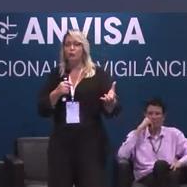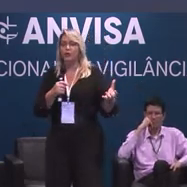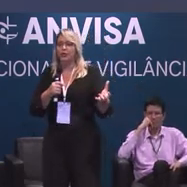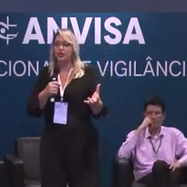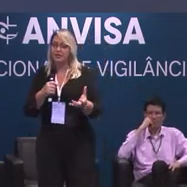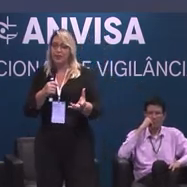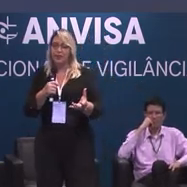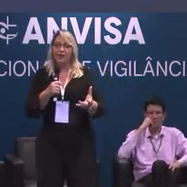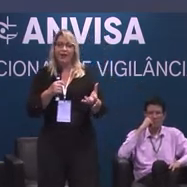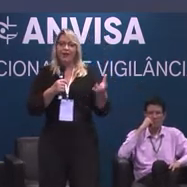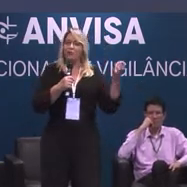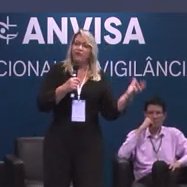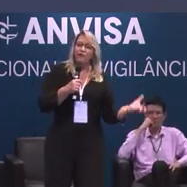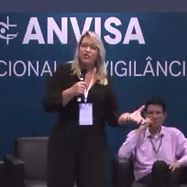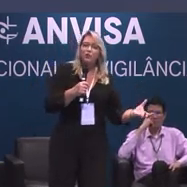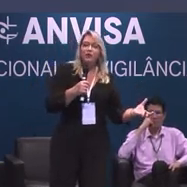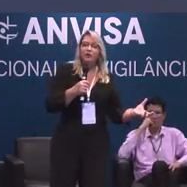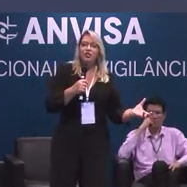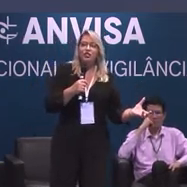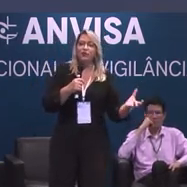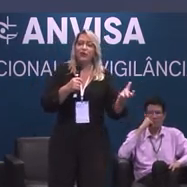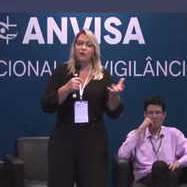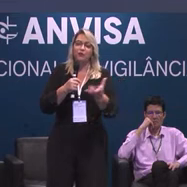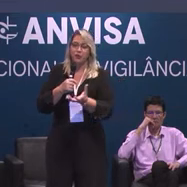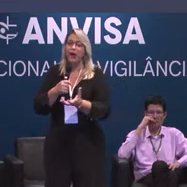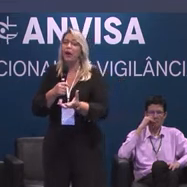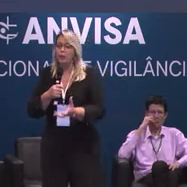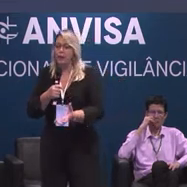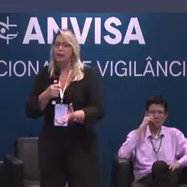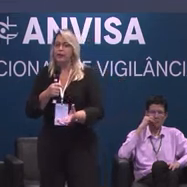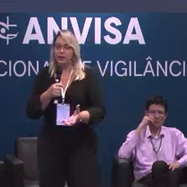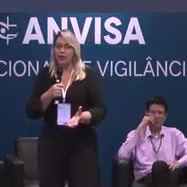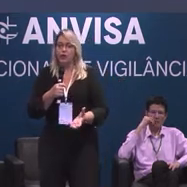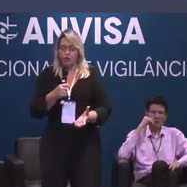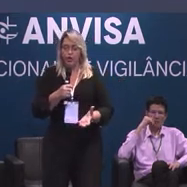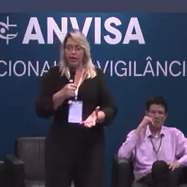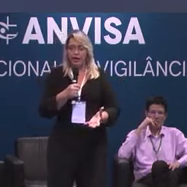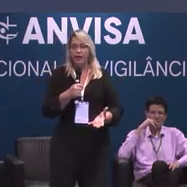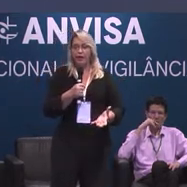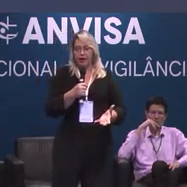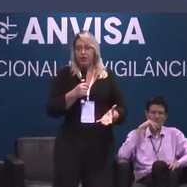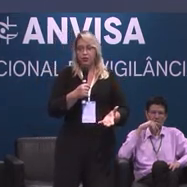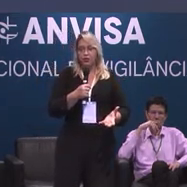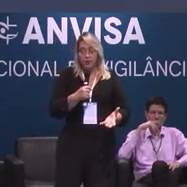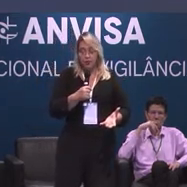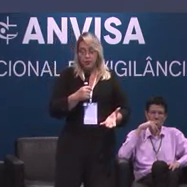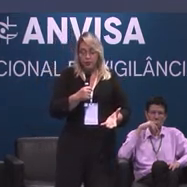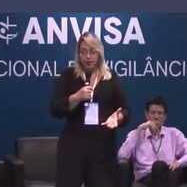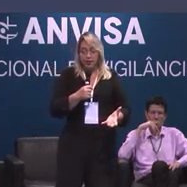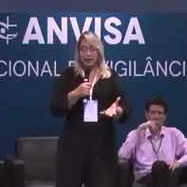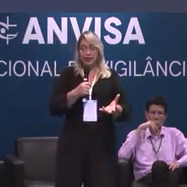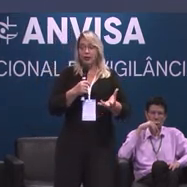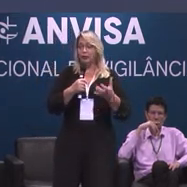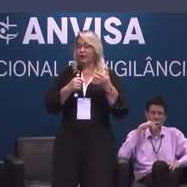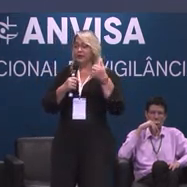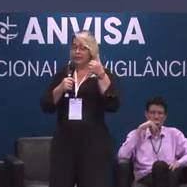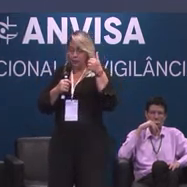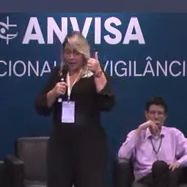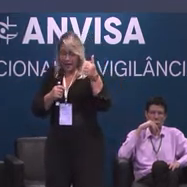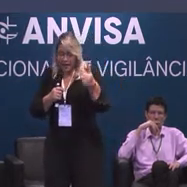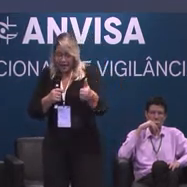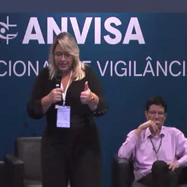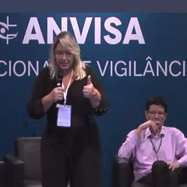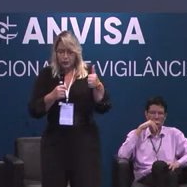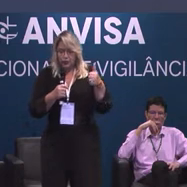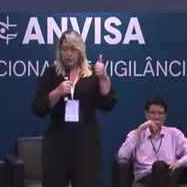aqui já sabe, uma vez não planejado, o recurso realmente não tem como chegar às nossas mãos, né? Então, diante de uma